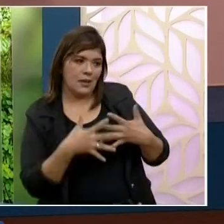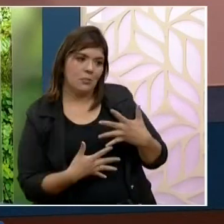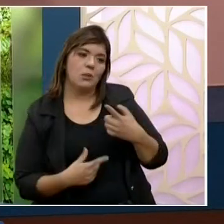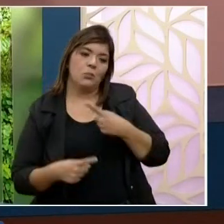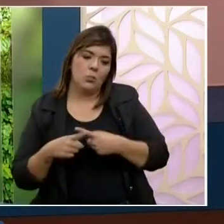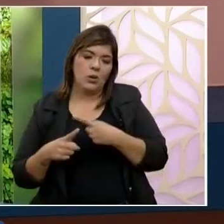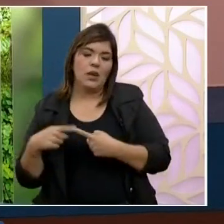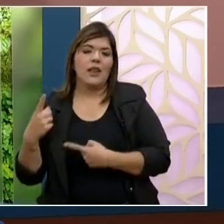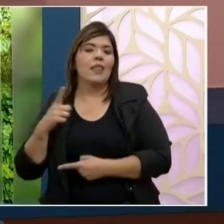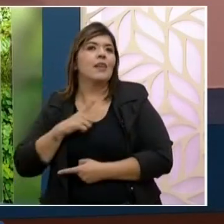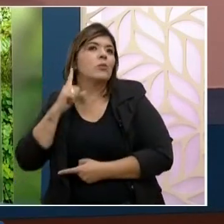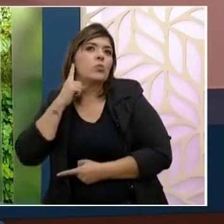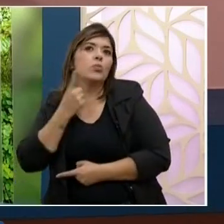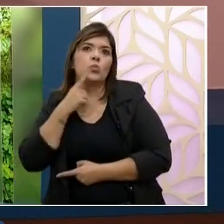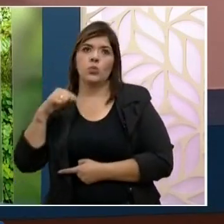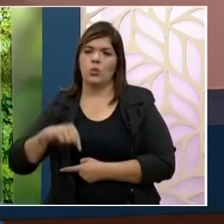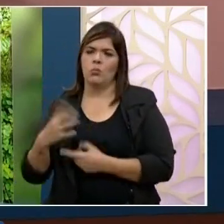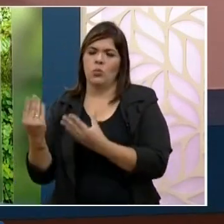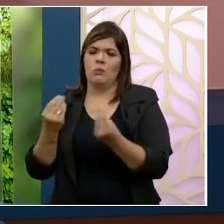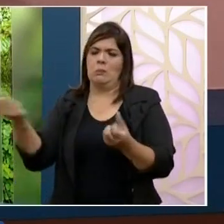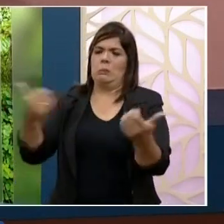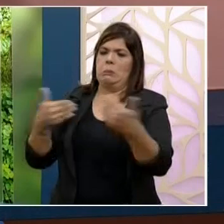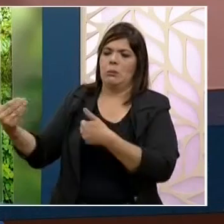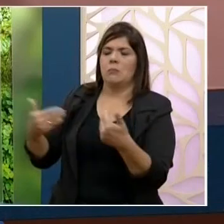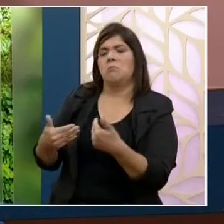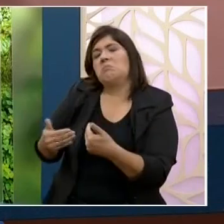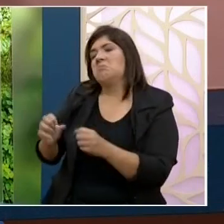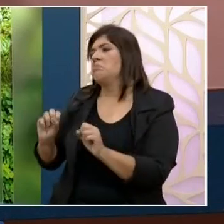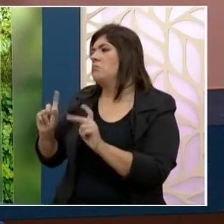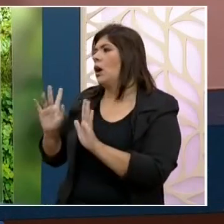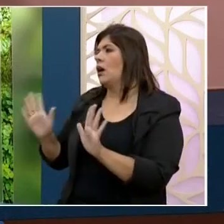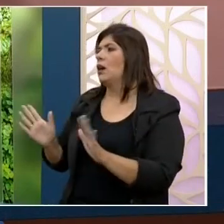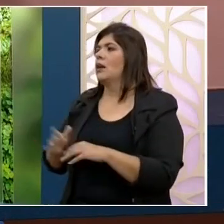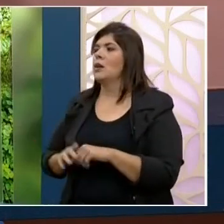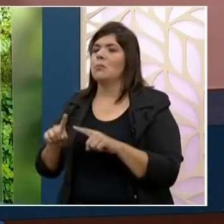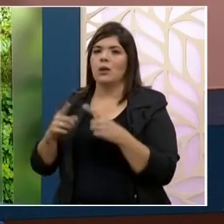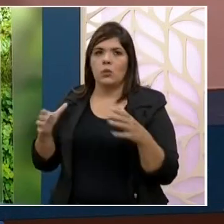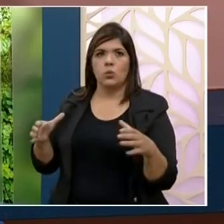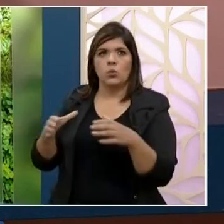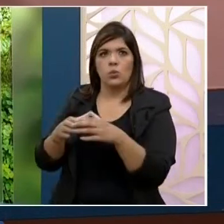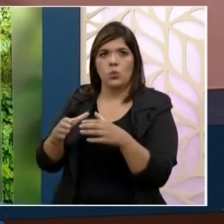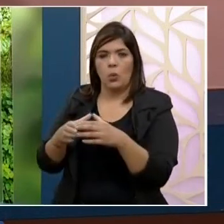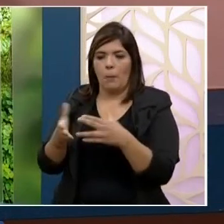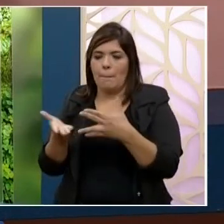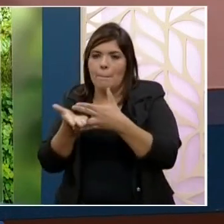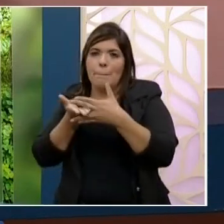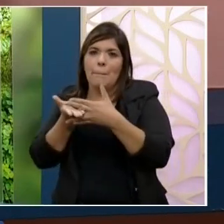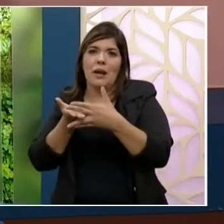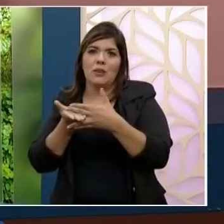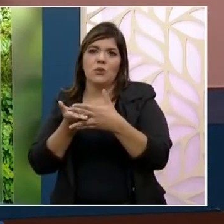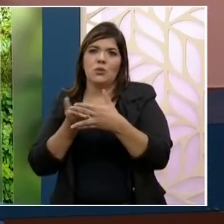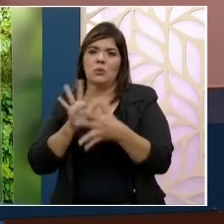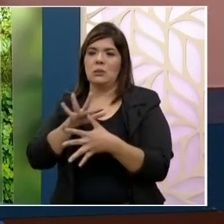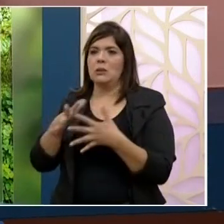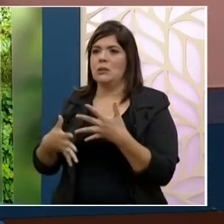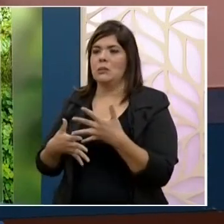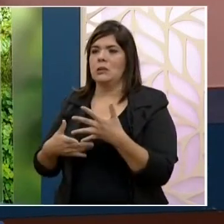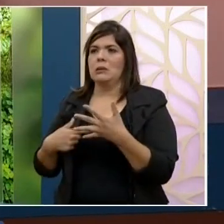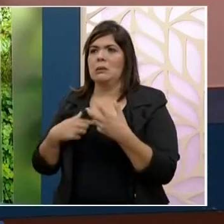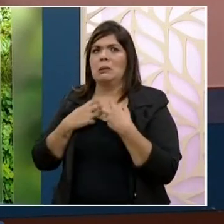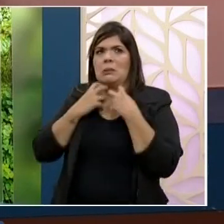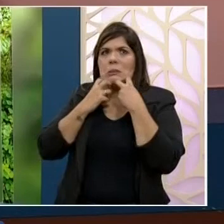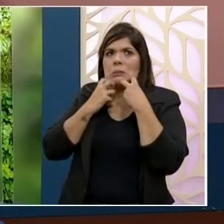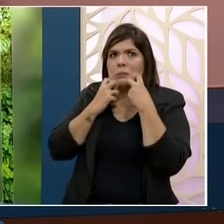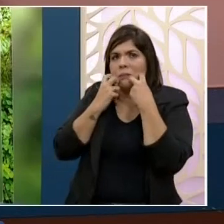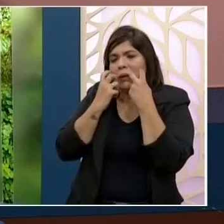porque a gente recebe surdos aqui. Aí eu falei assim, ok. Só que eu entrei numa turma de nível intermediário. E aí eu entrei toda